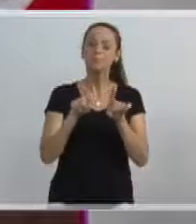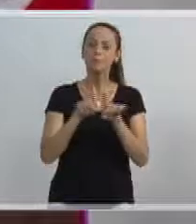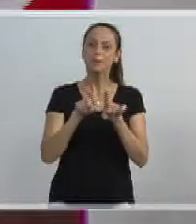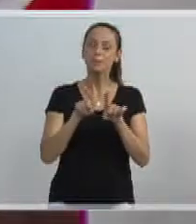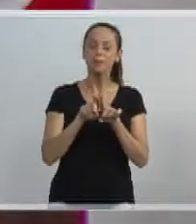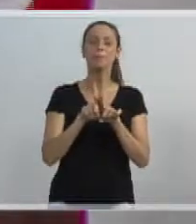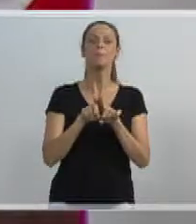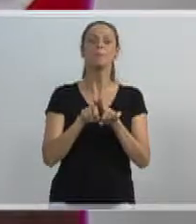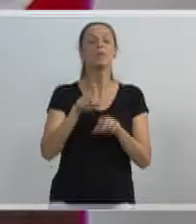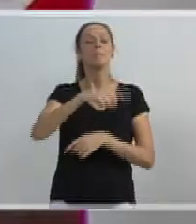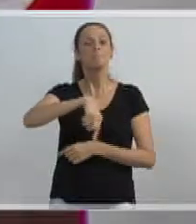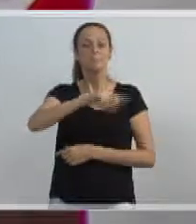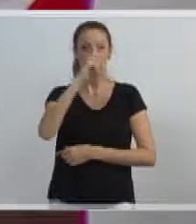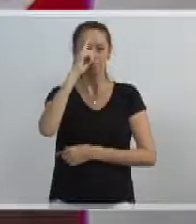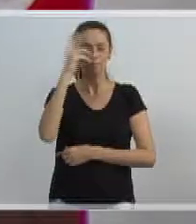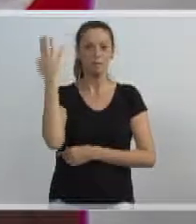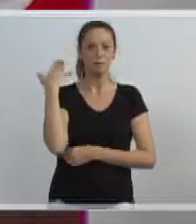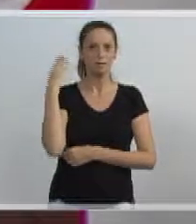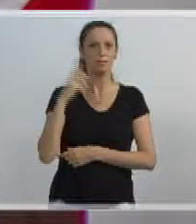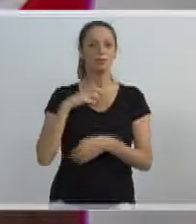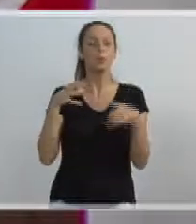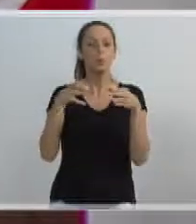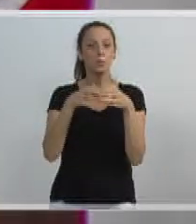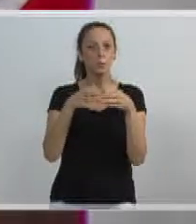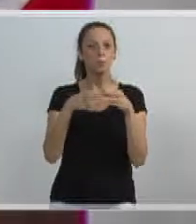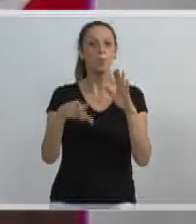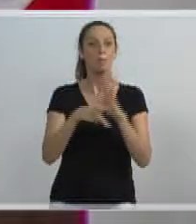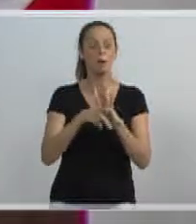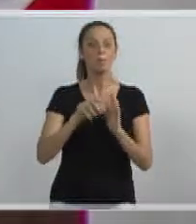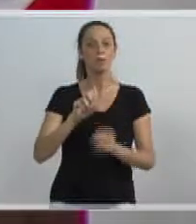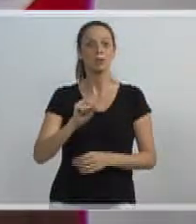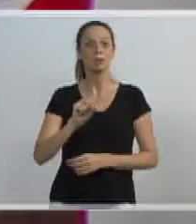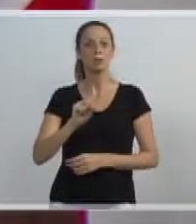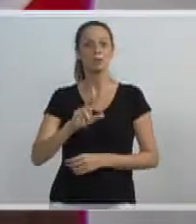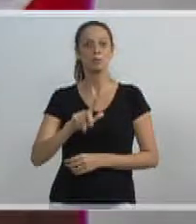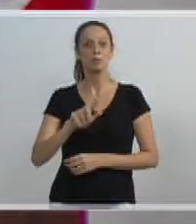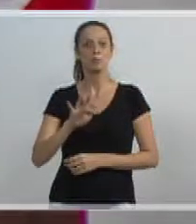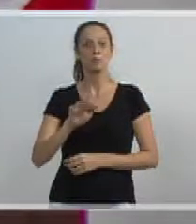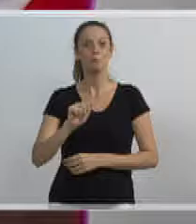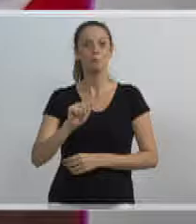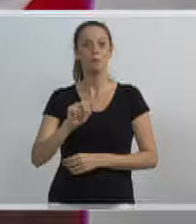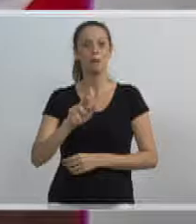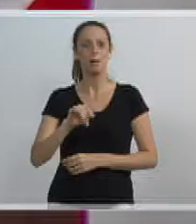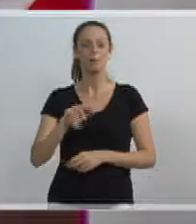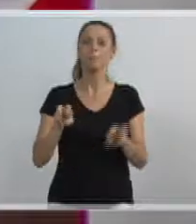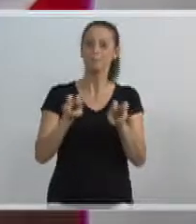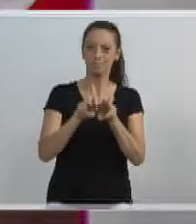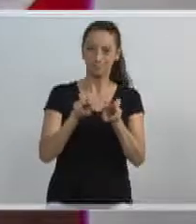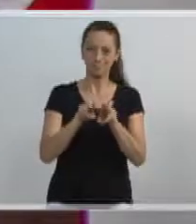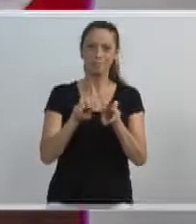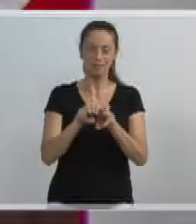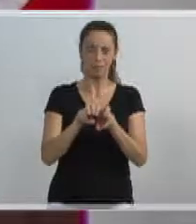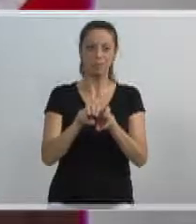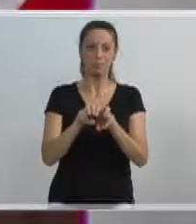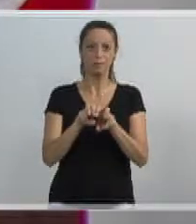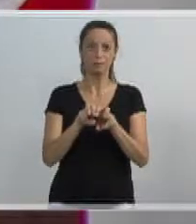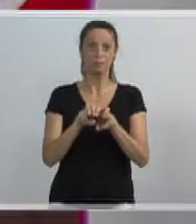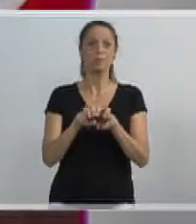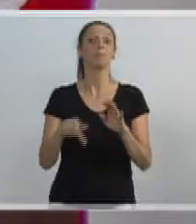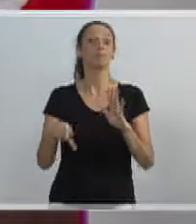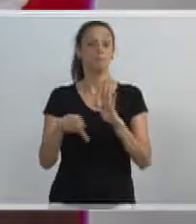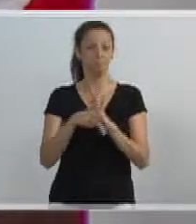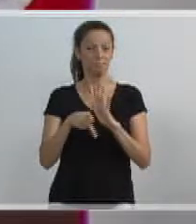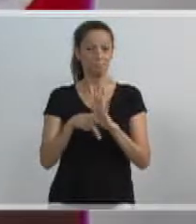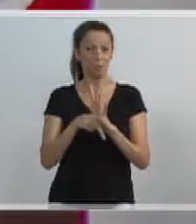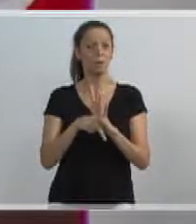também, quem não lembra da Sulfabril Futsal? Quem não lembra do futsal? Ô, presidente, silêncio, por favor. Obrigado. Da Sulfabril